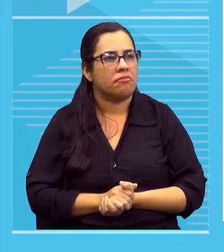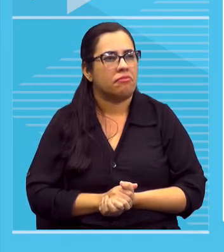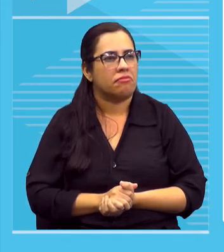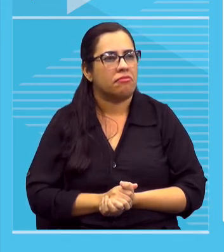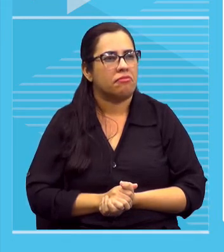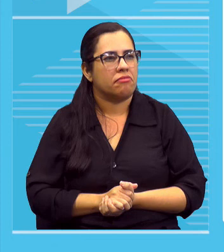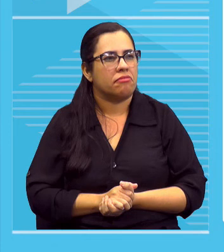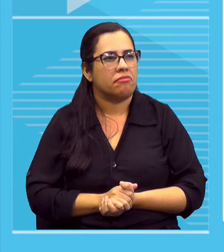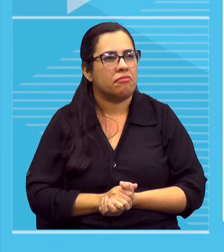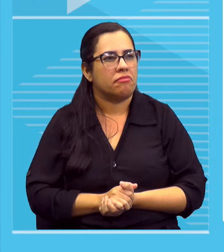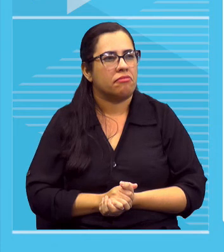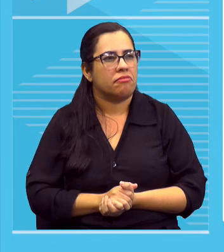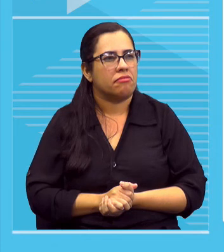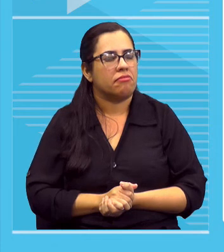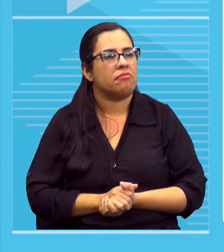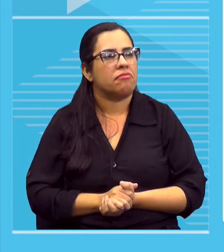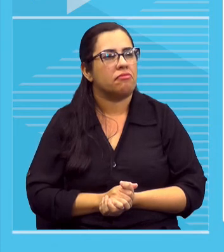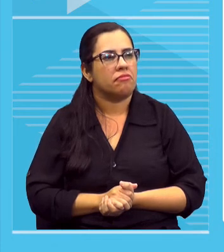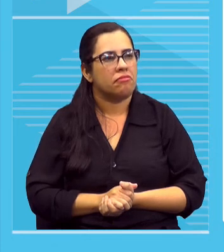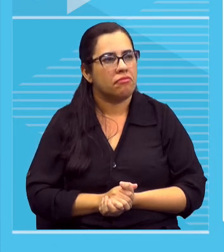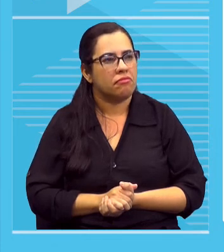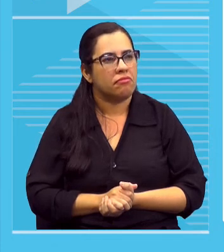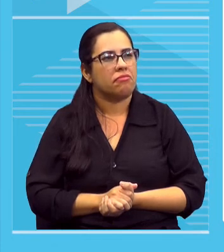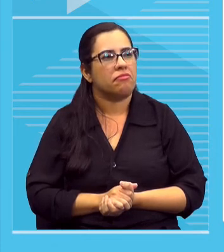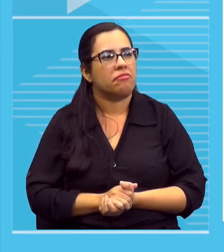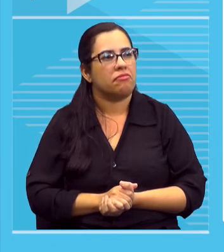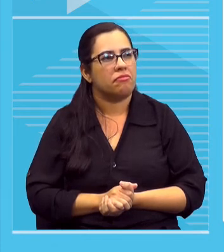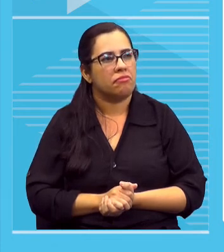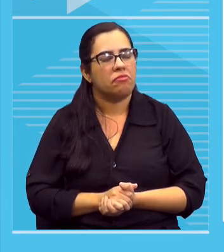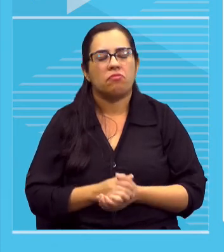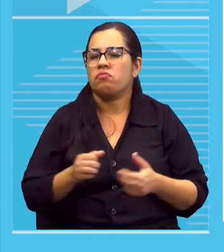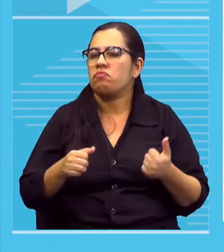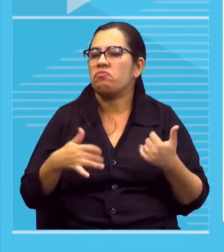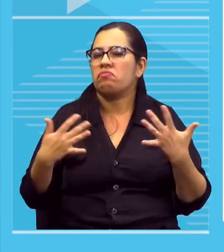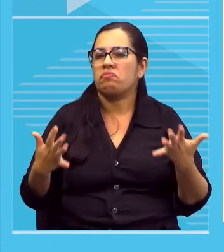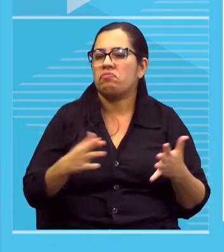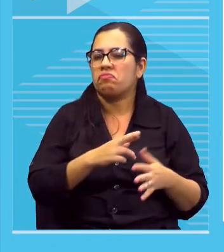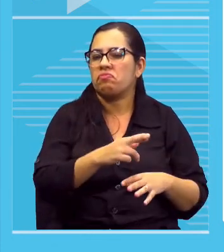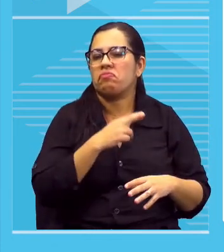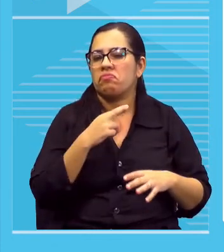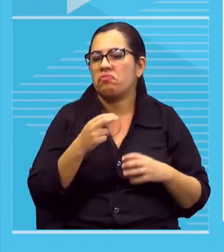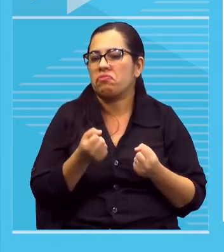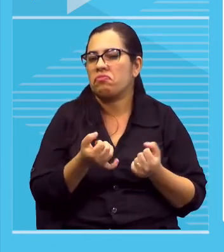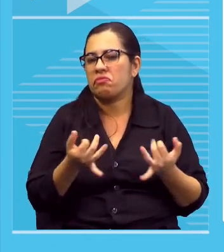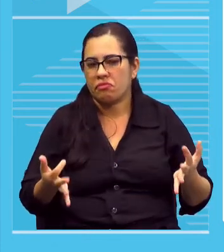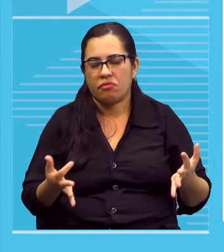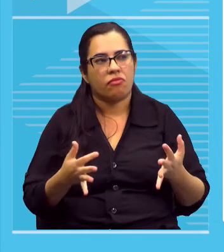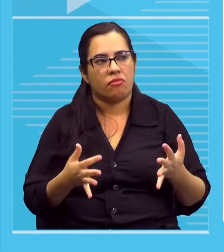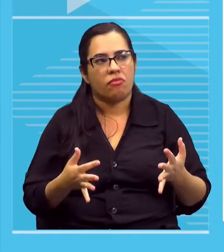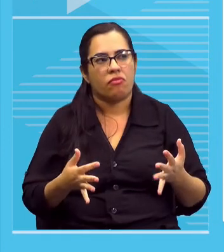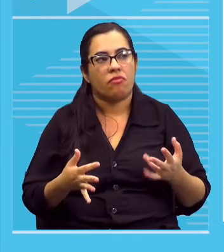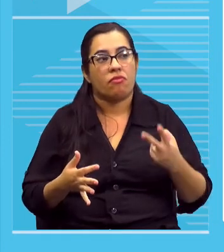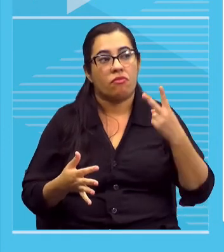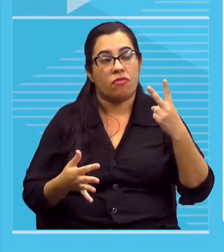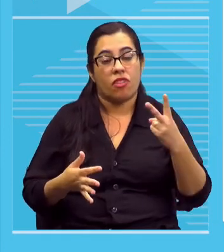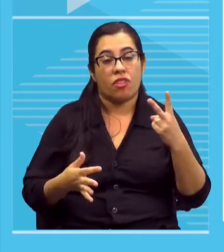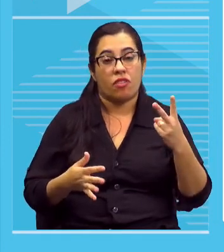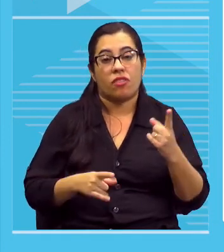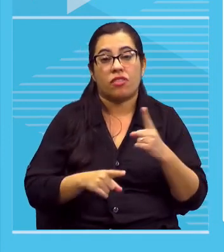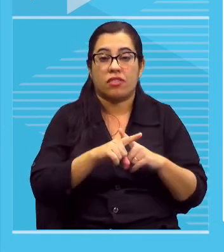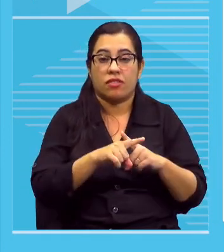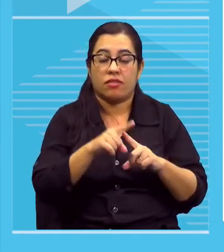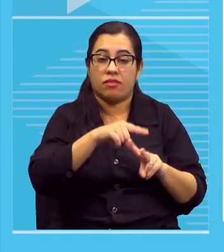3 ao quadrado da Quanto isso duas vezes raiz de